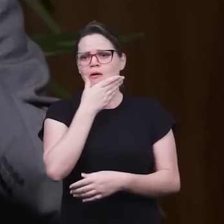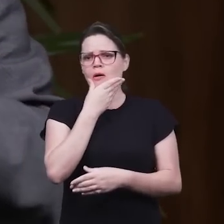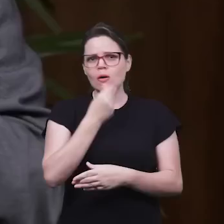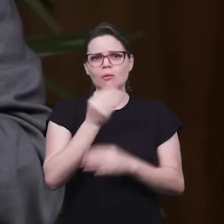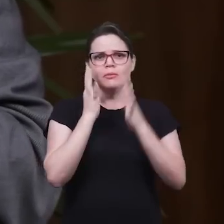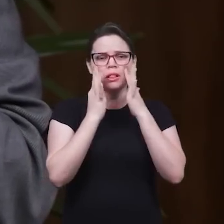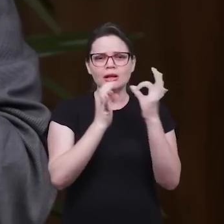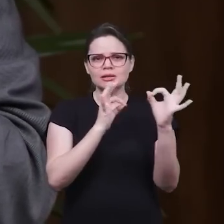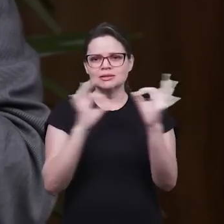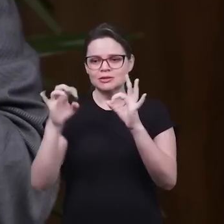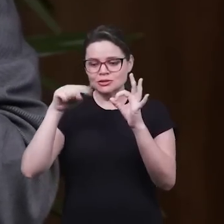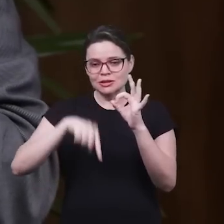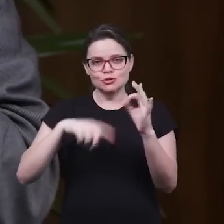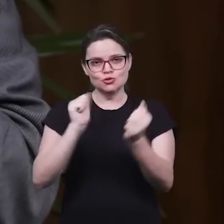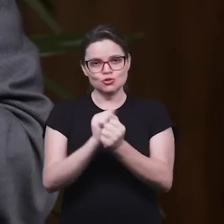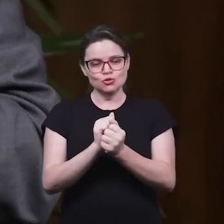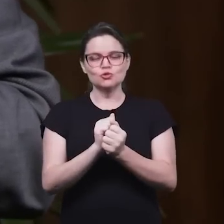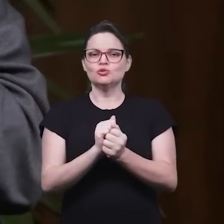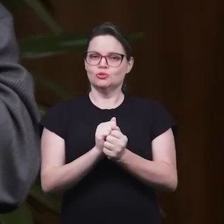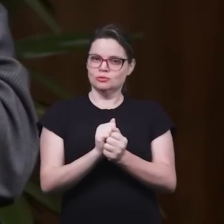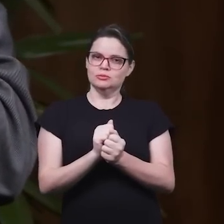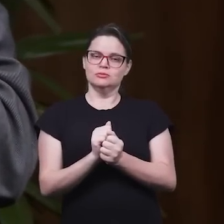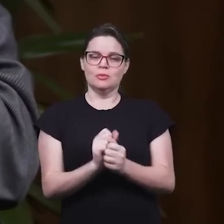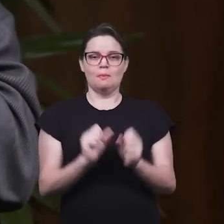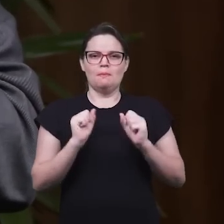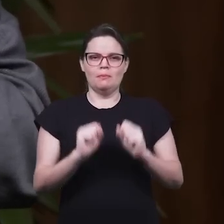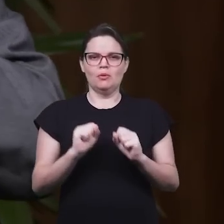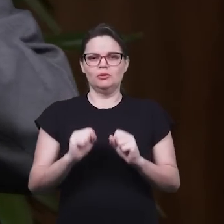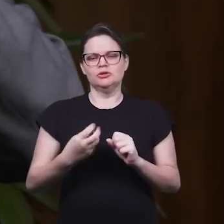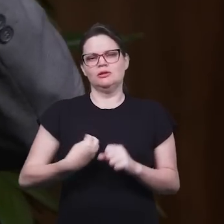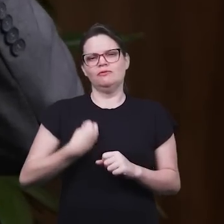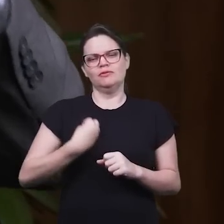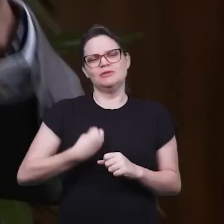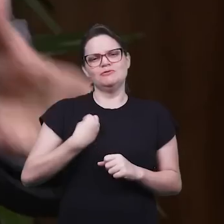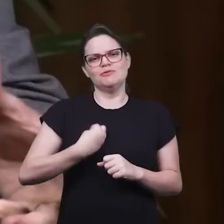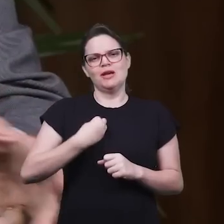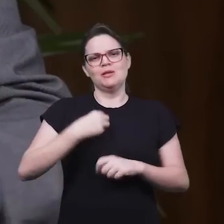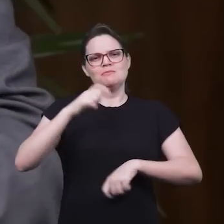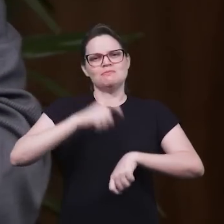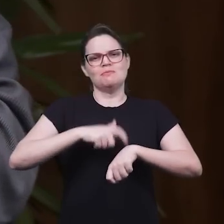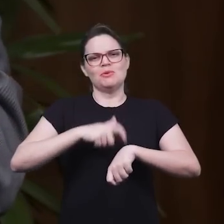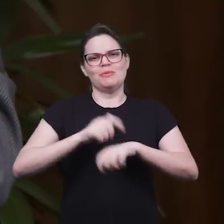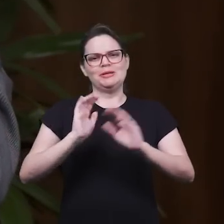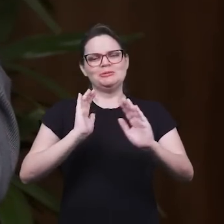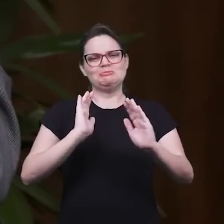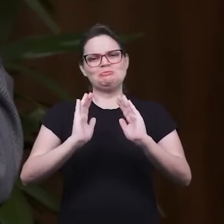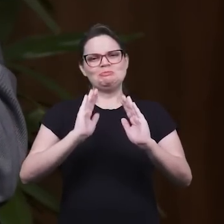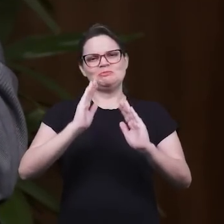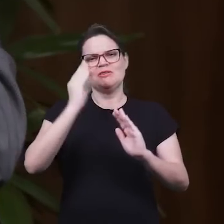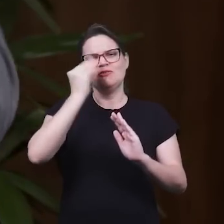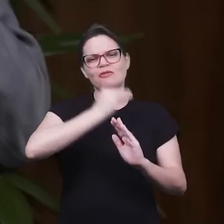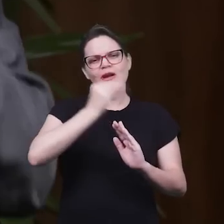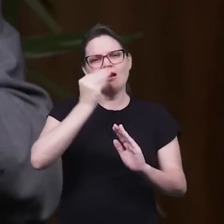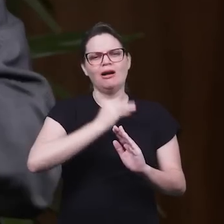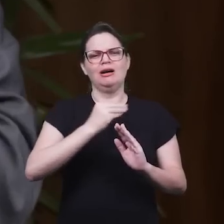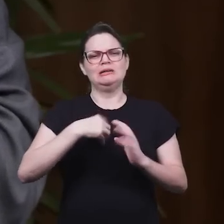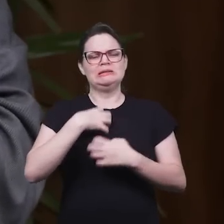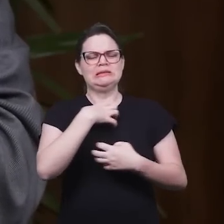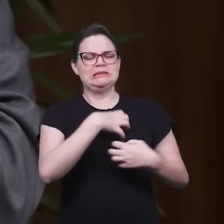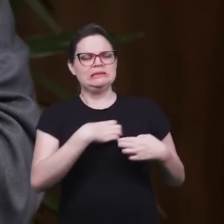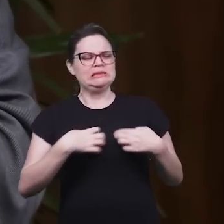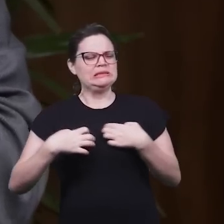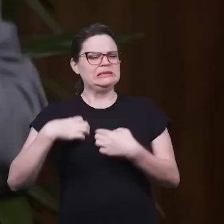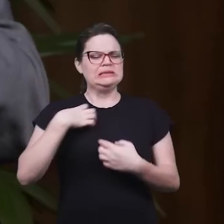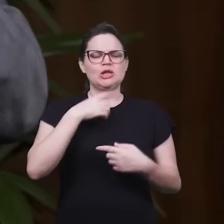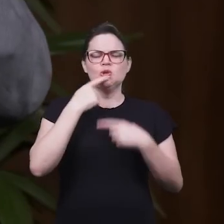que participa conosco, que quem sabe está enfraquecido, angustiado, perdido na